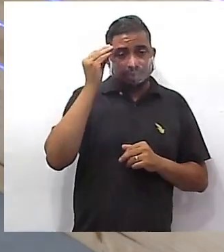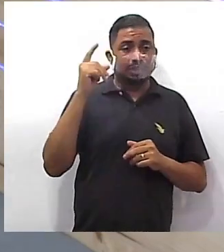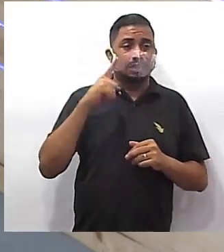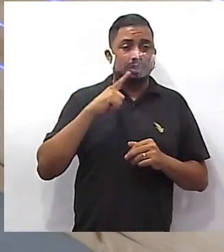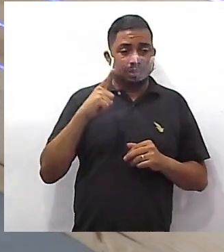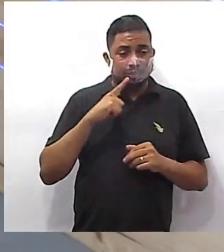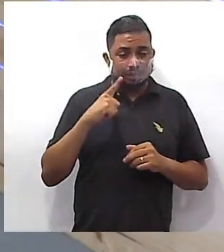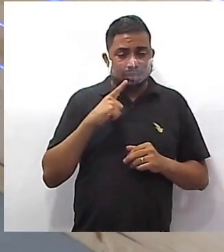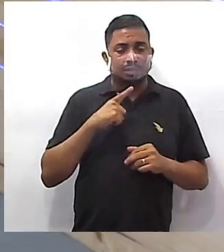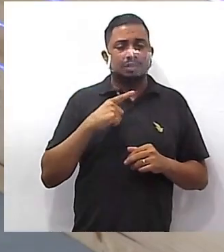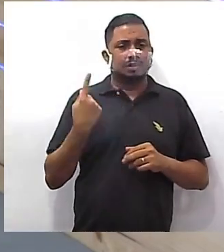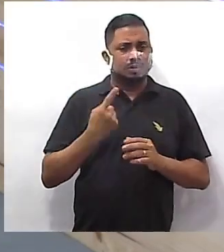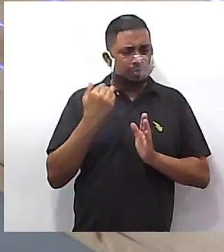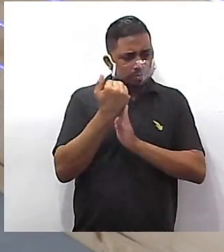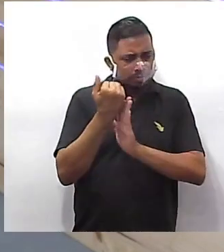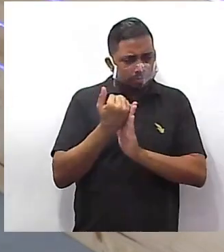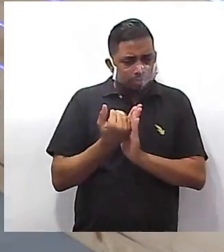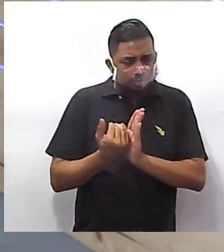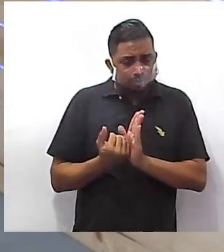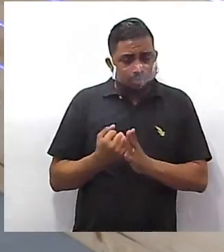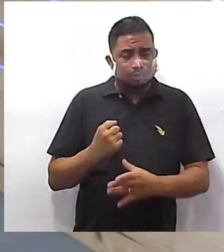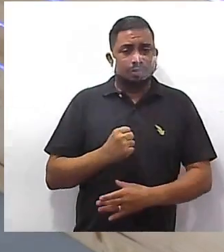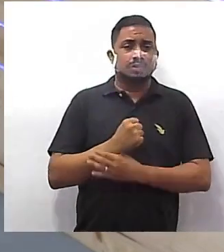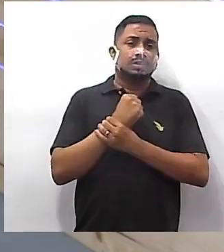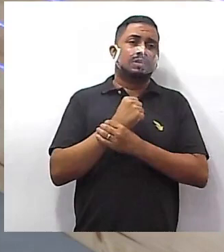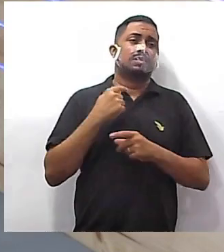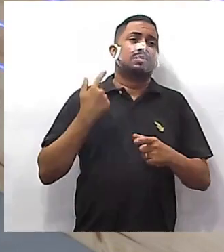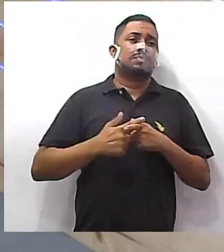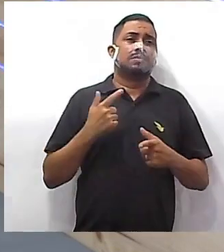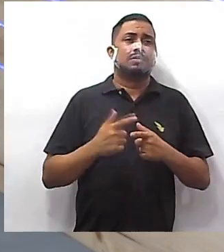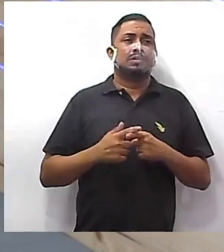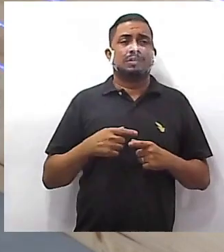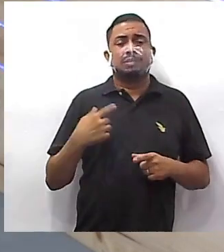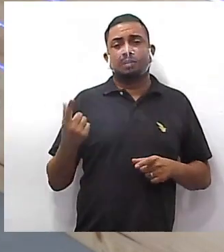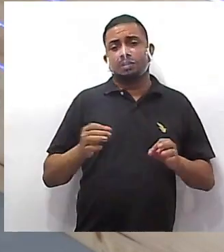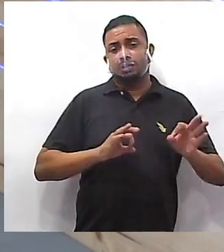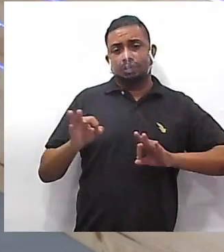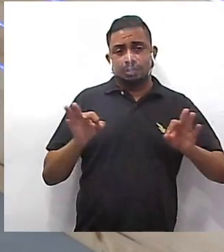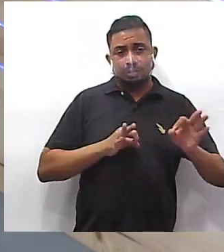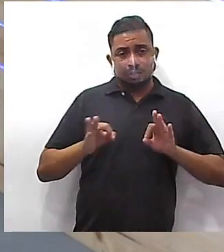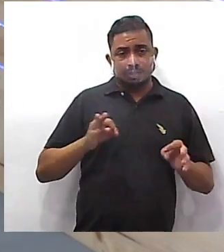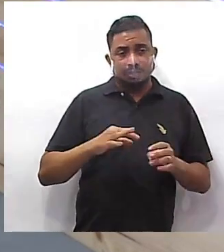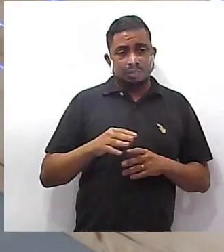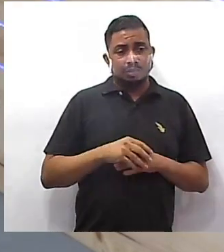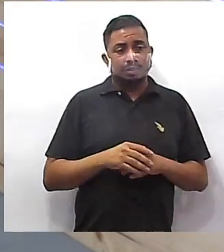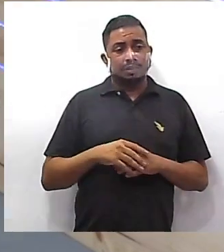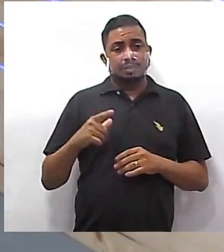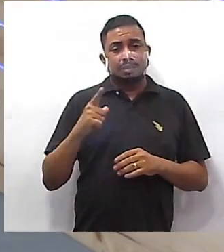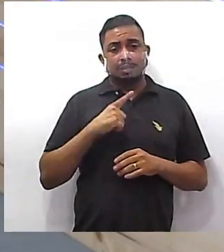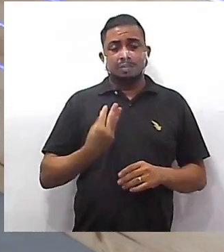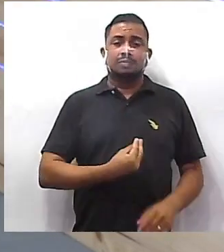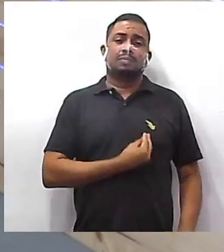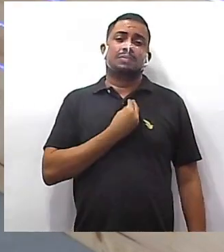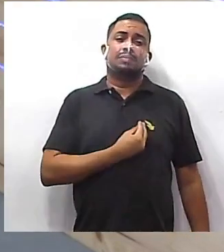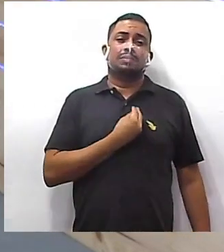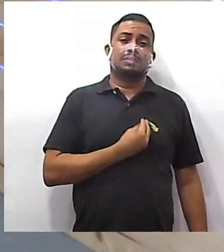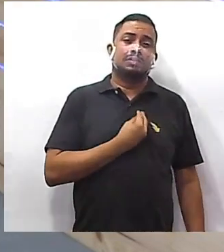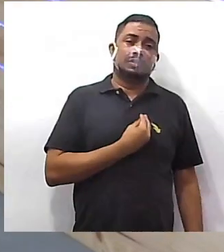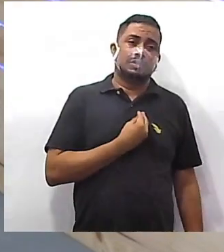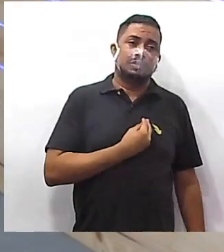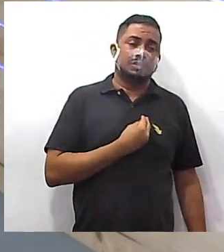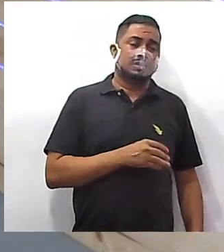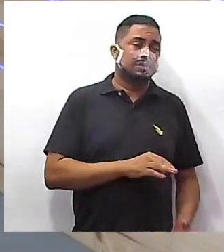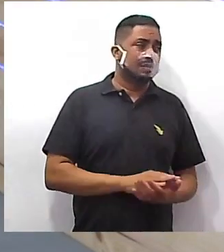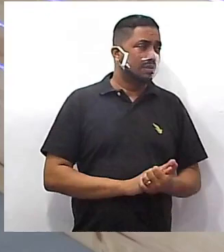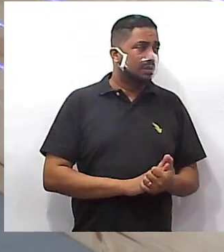tomamos essas medidas de prevenção, né? Porque nós estamos tratando com o nosso bem maior, que são vidas. Né? O